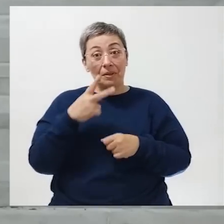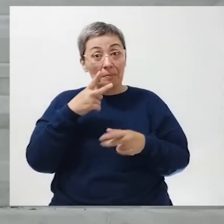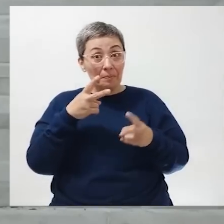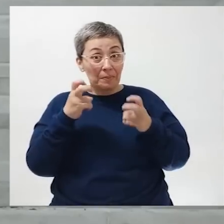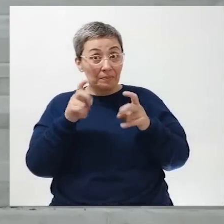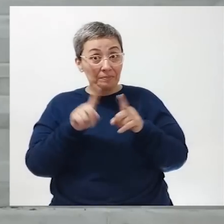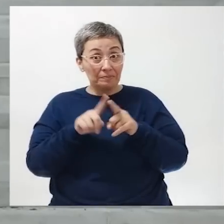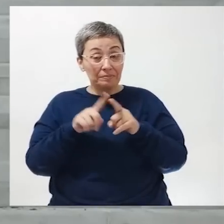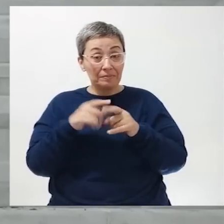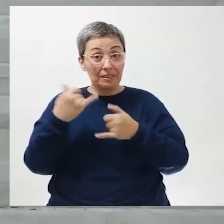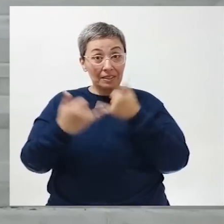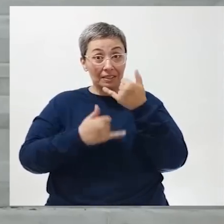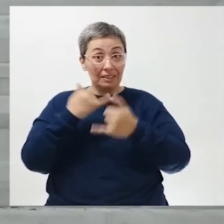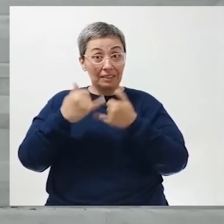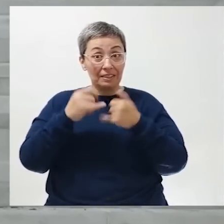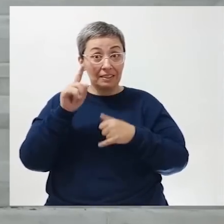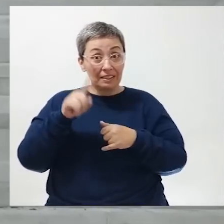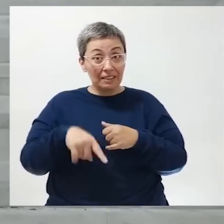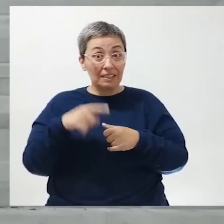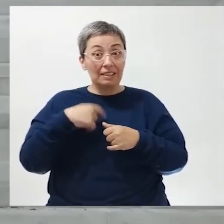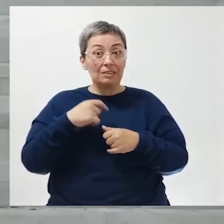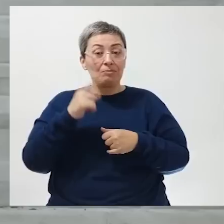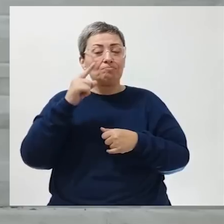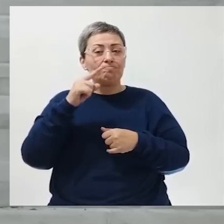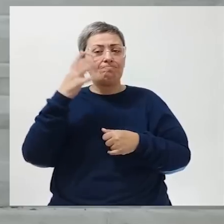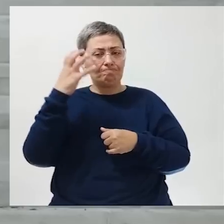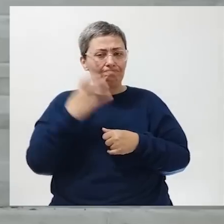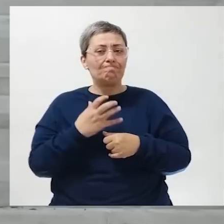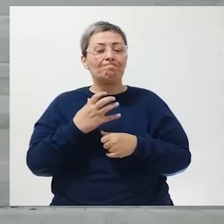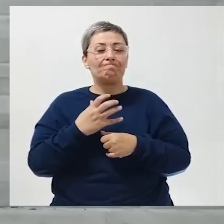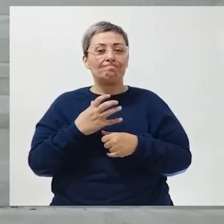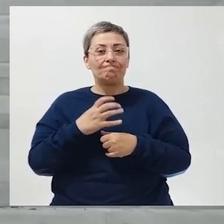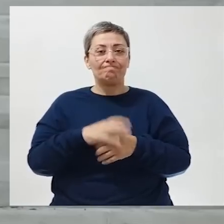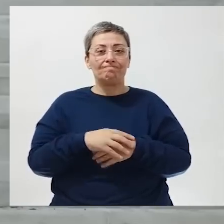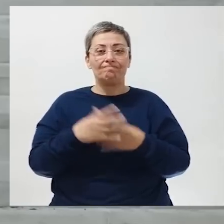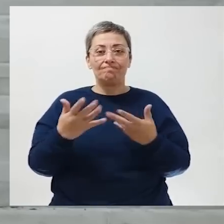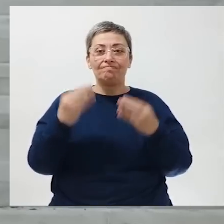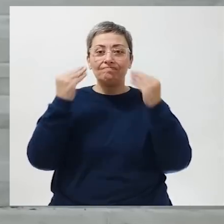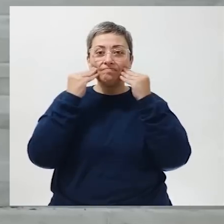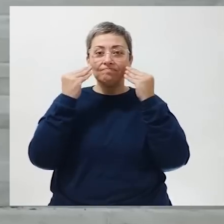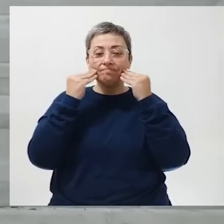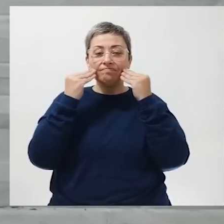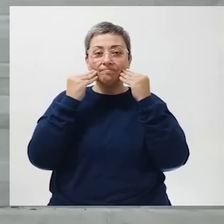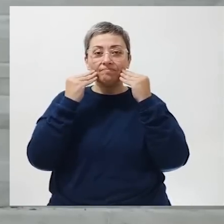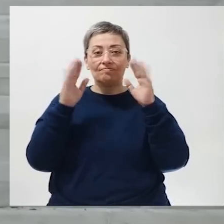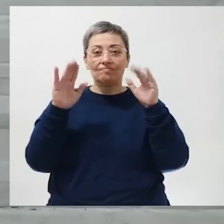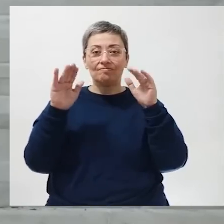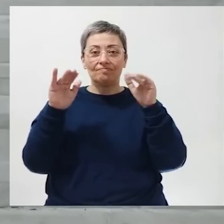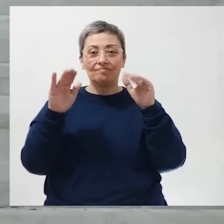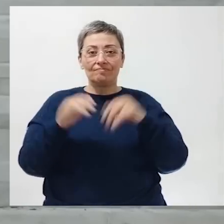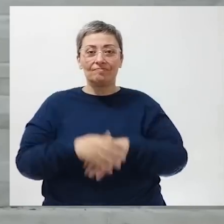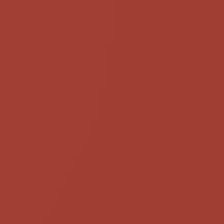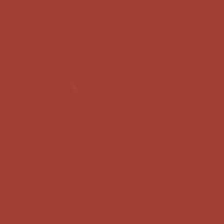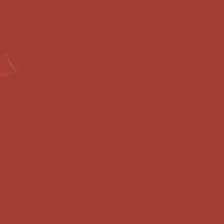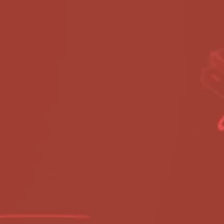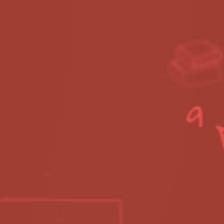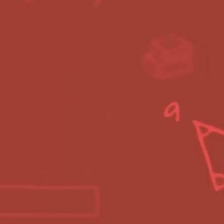perceber também, brincadeira é o quê? Coisa muito séria. Um beijo e até